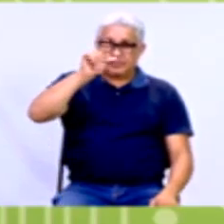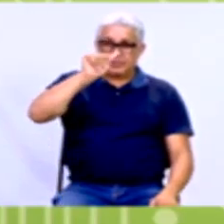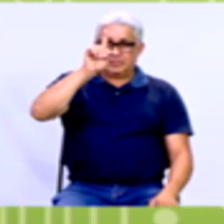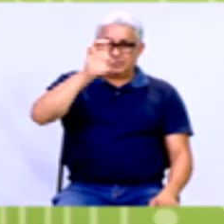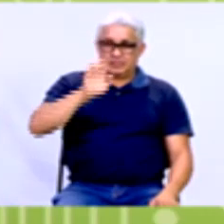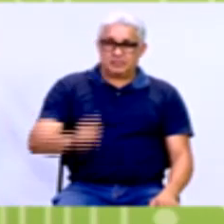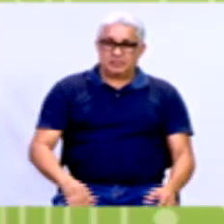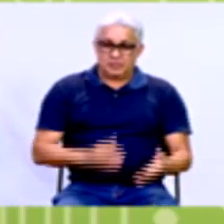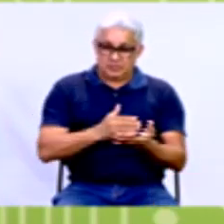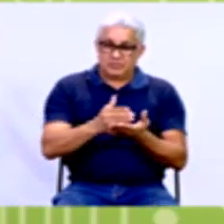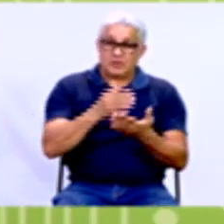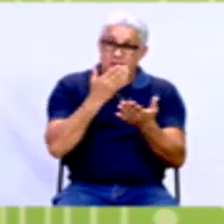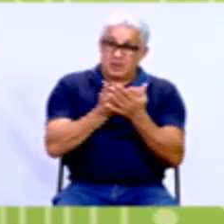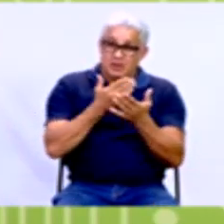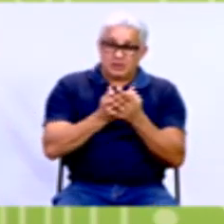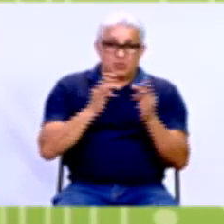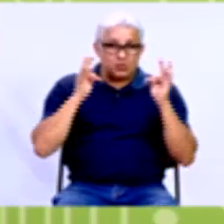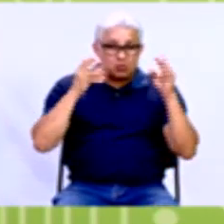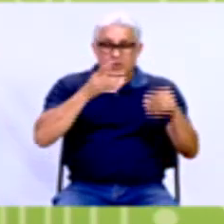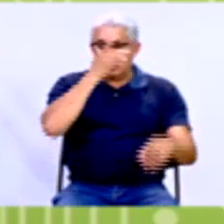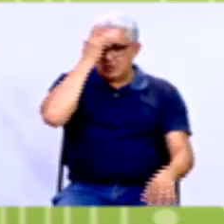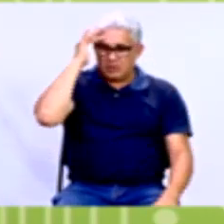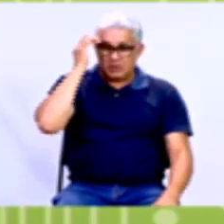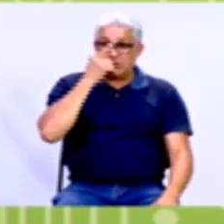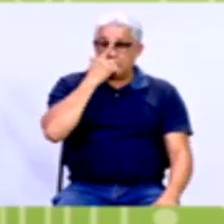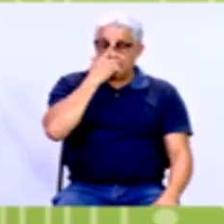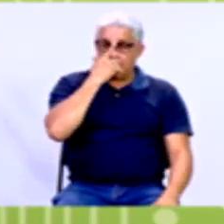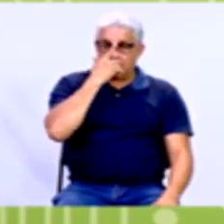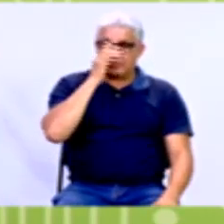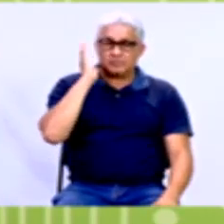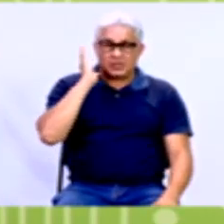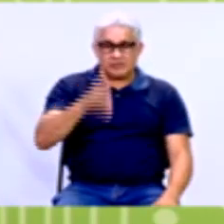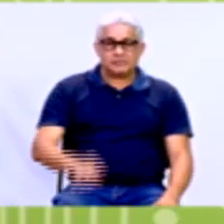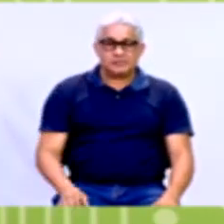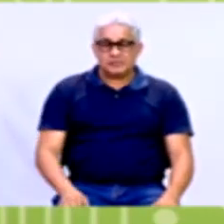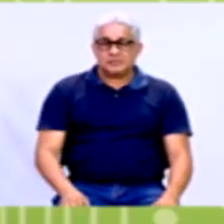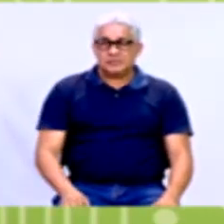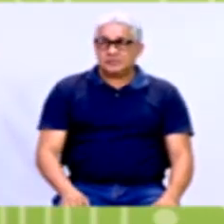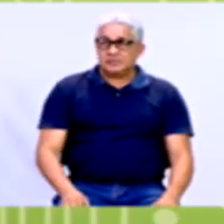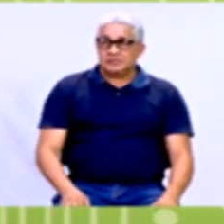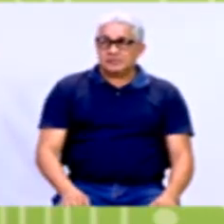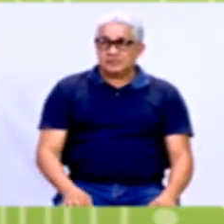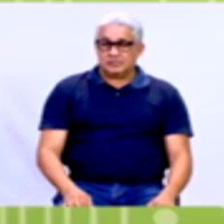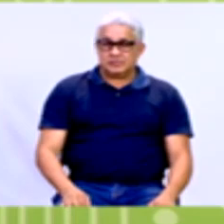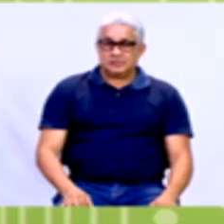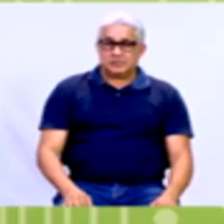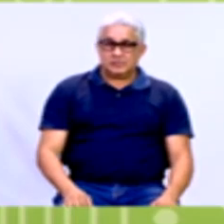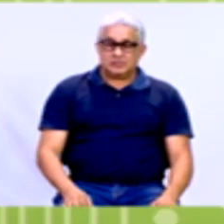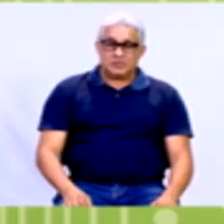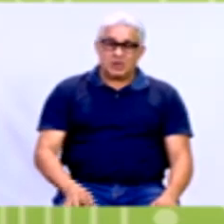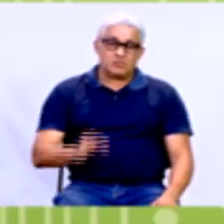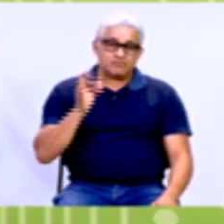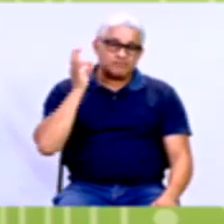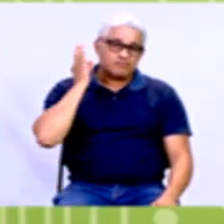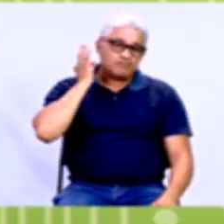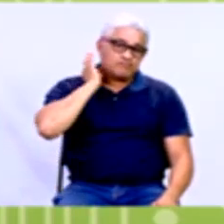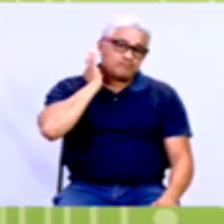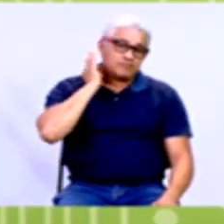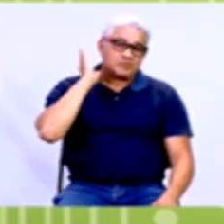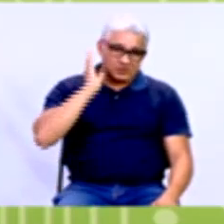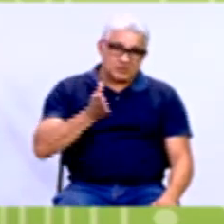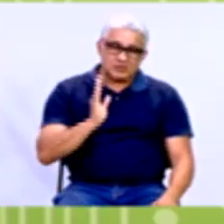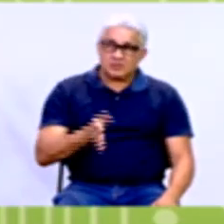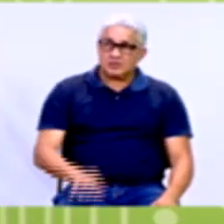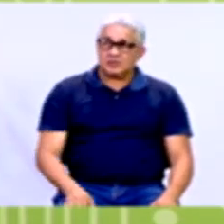vocês que todo mundo, né, um dia já jogou. na loteria, né? Então todo mundo fica,